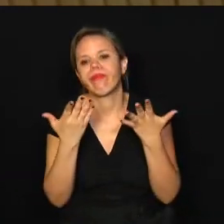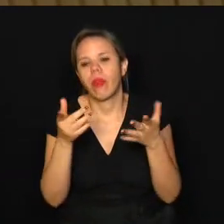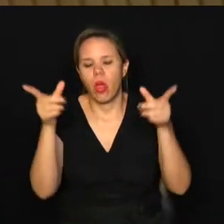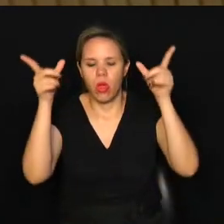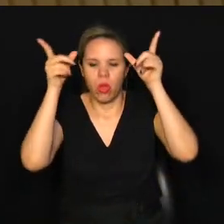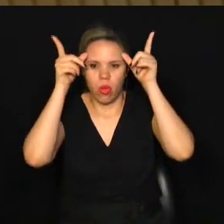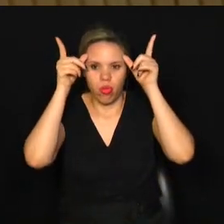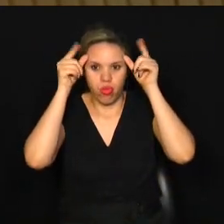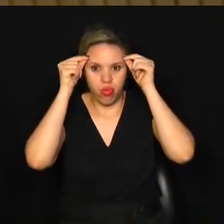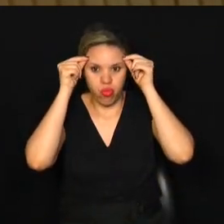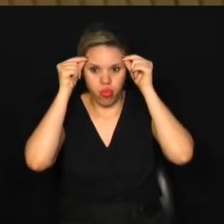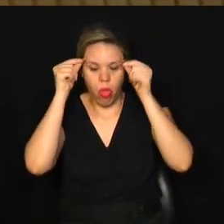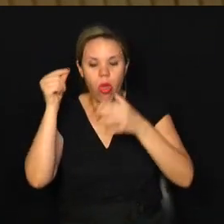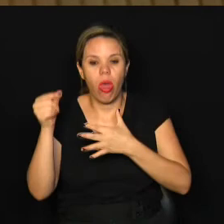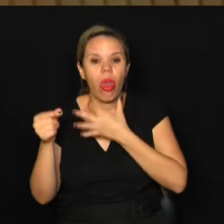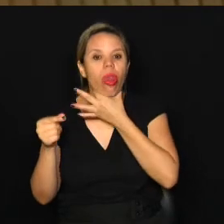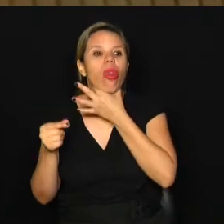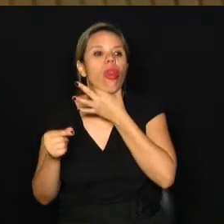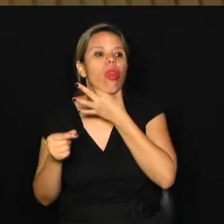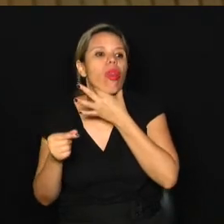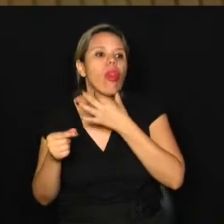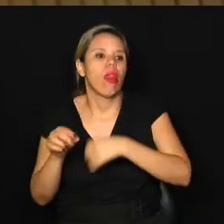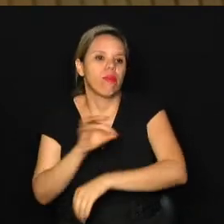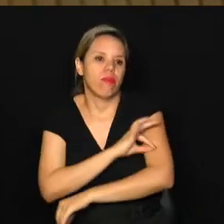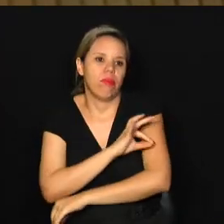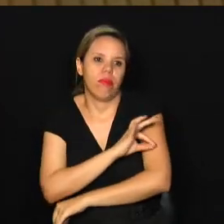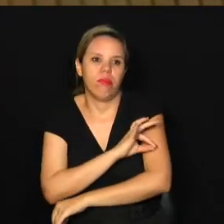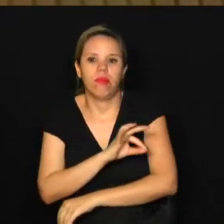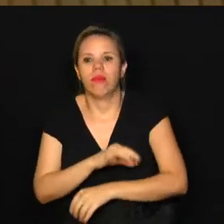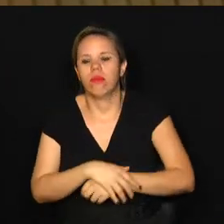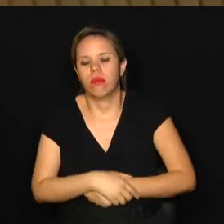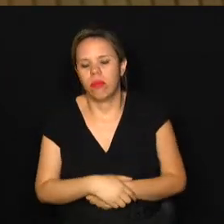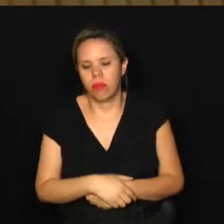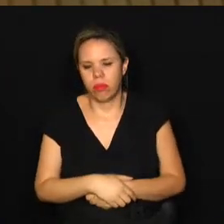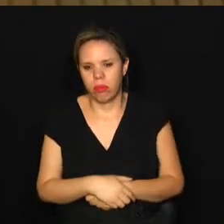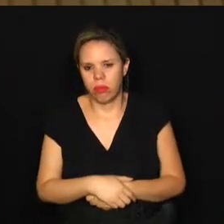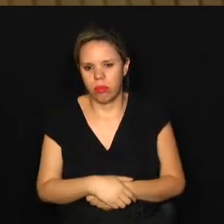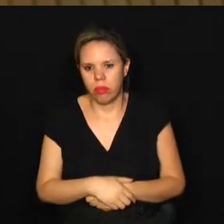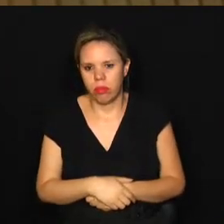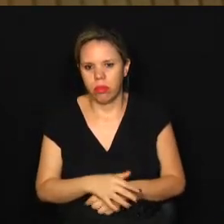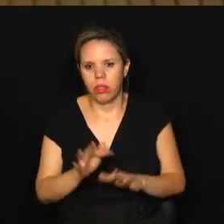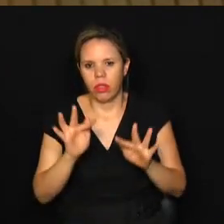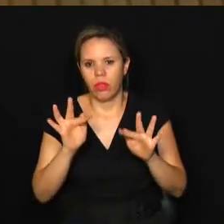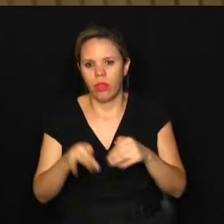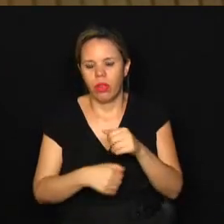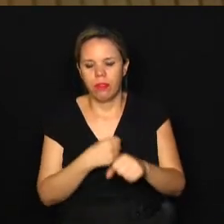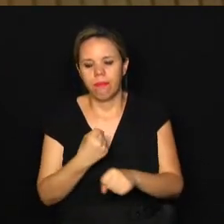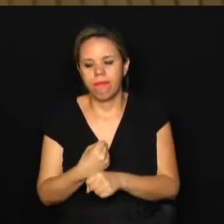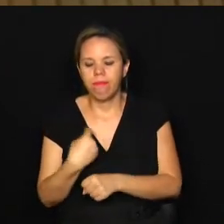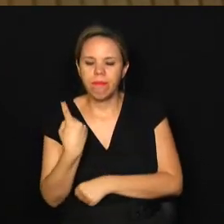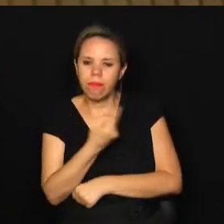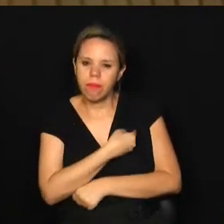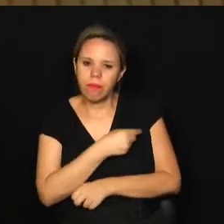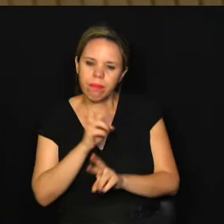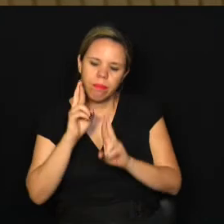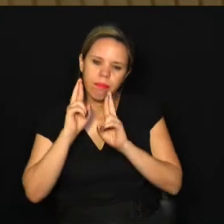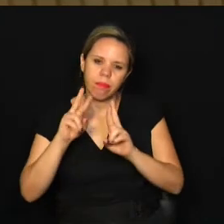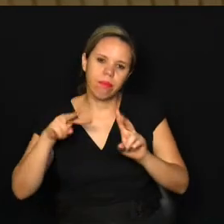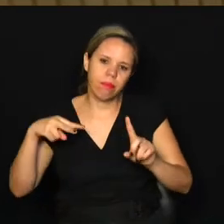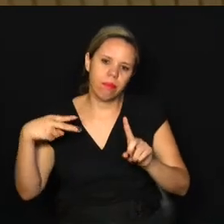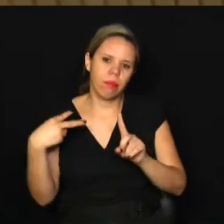alívio ao Caixa do Tesouro. Para o final do ano, a nossa